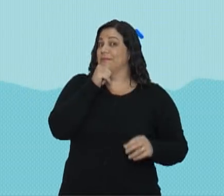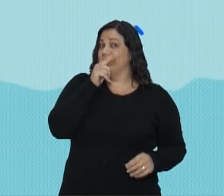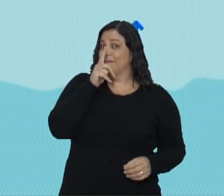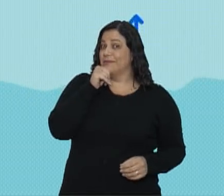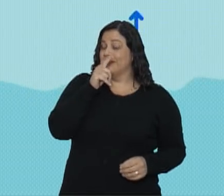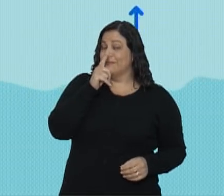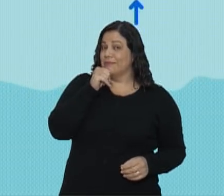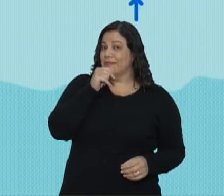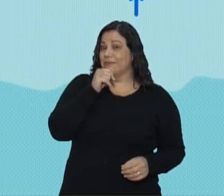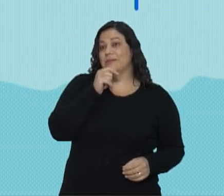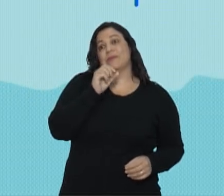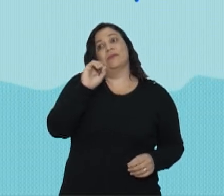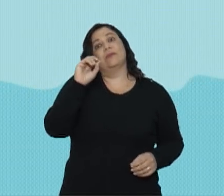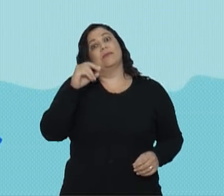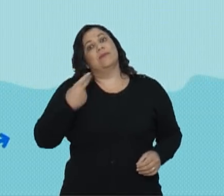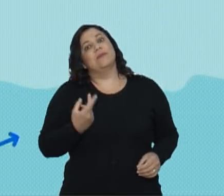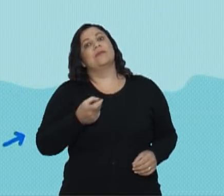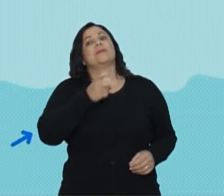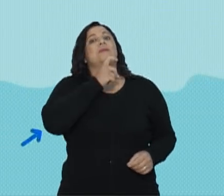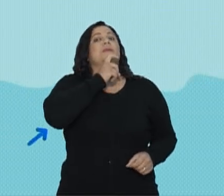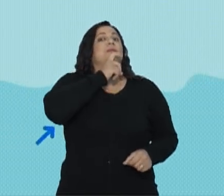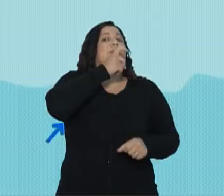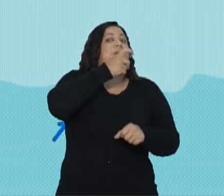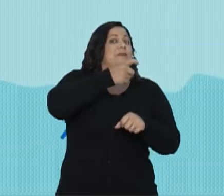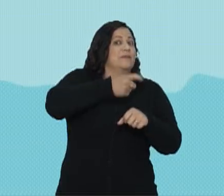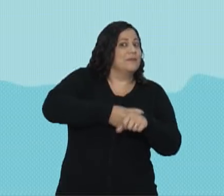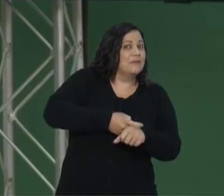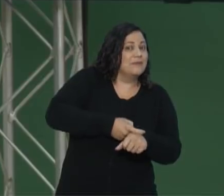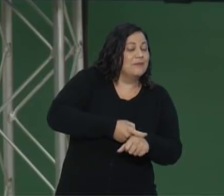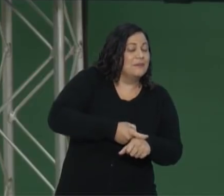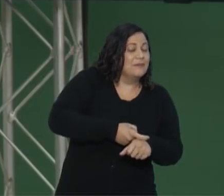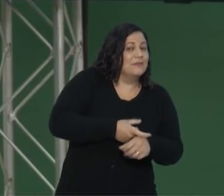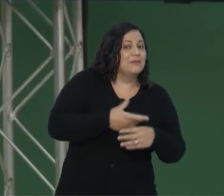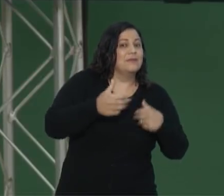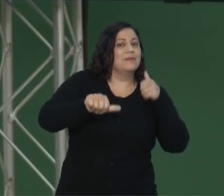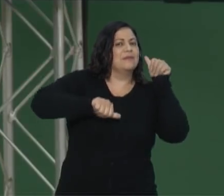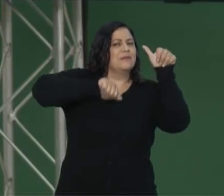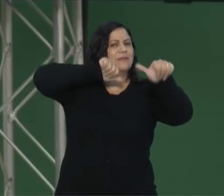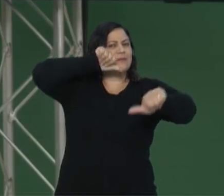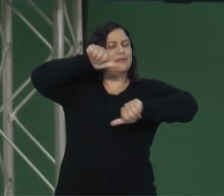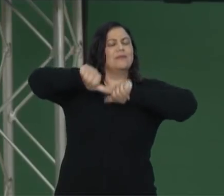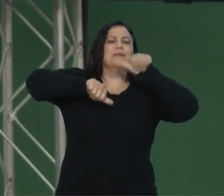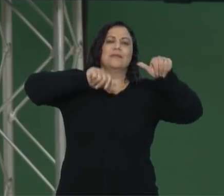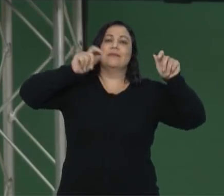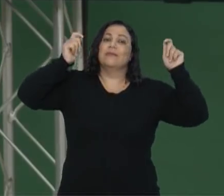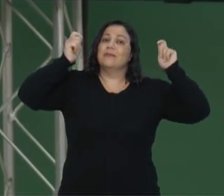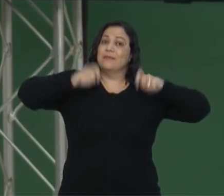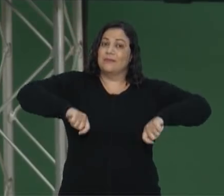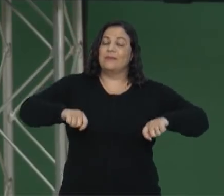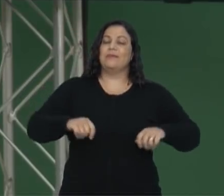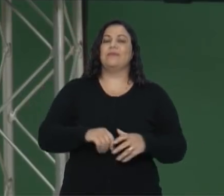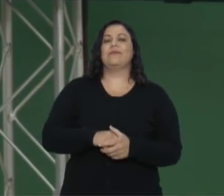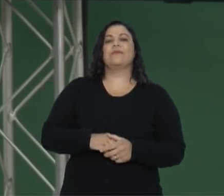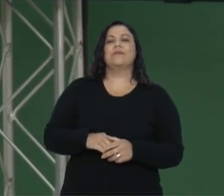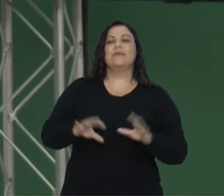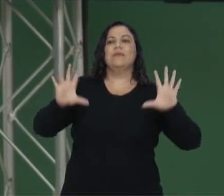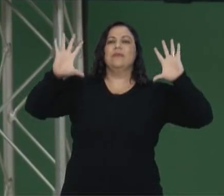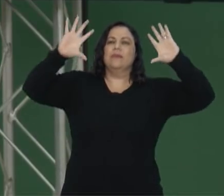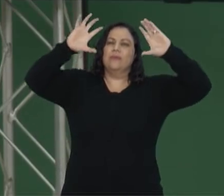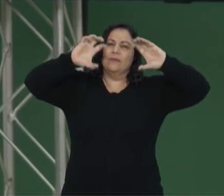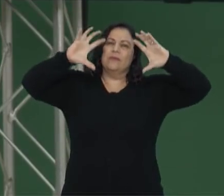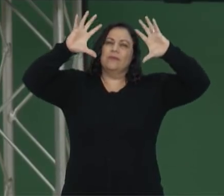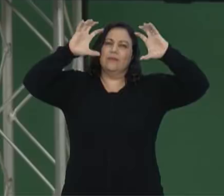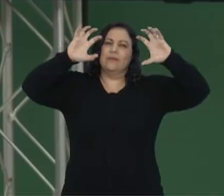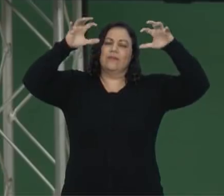ou de gelo, olha a outra mudança de estado. Era vapor, condensou, voltou a